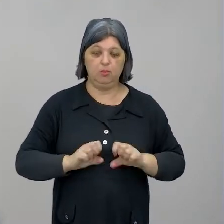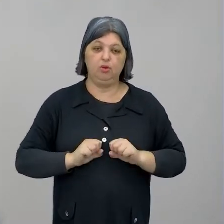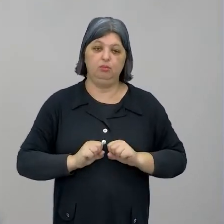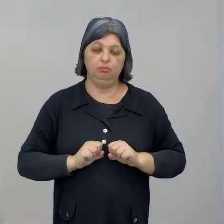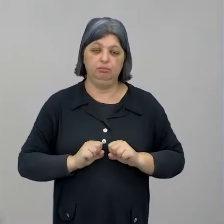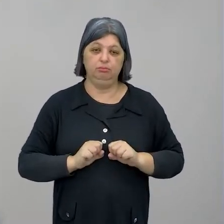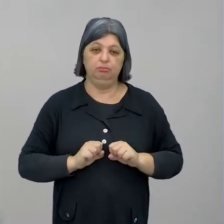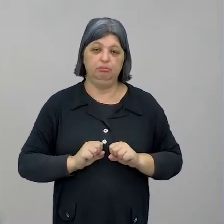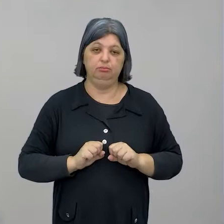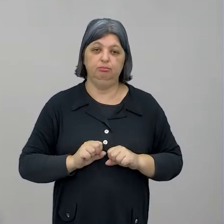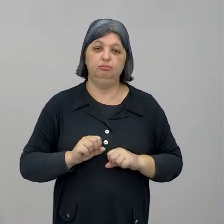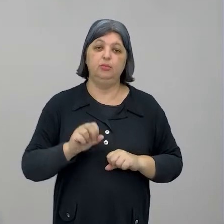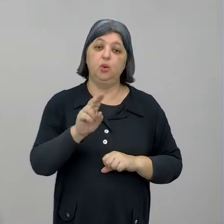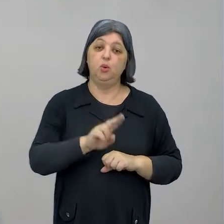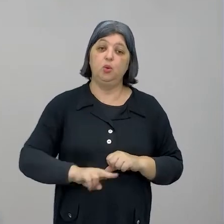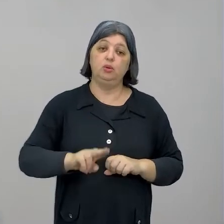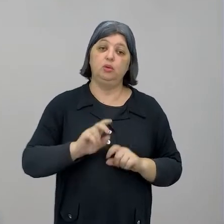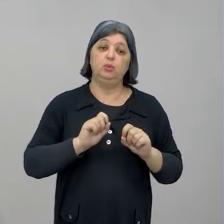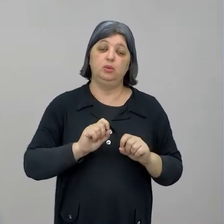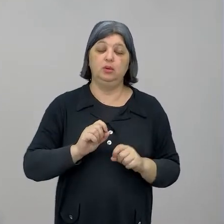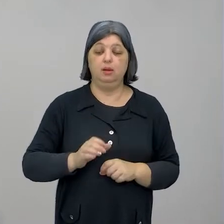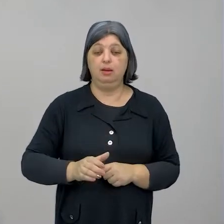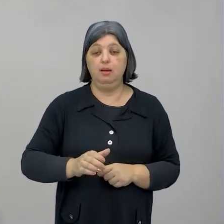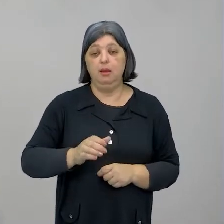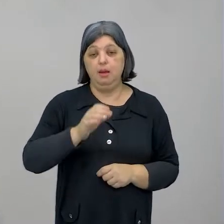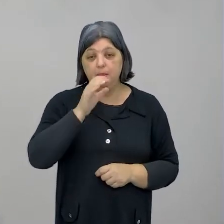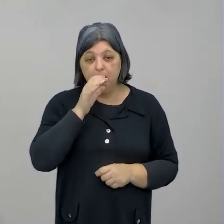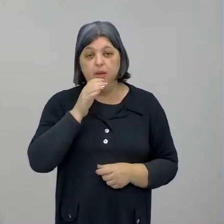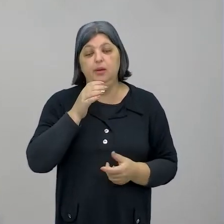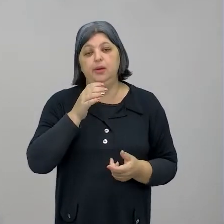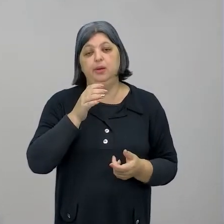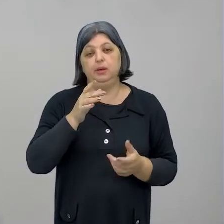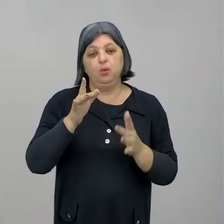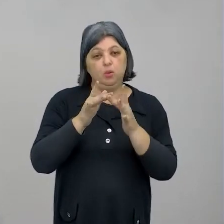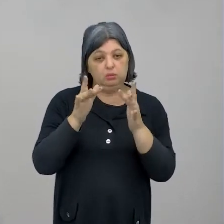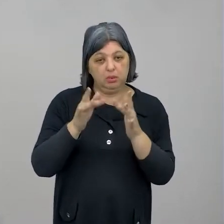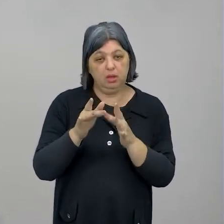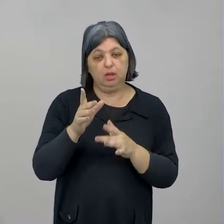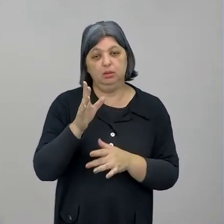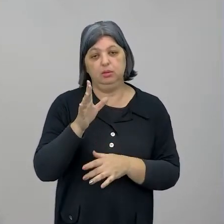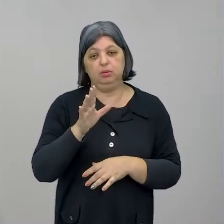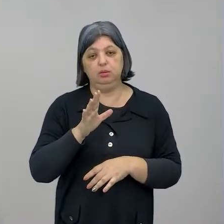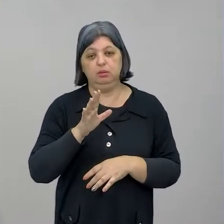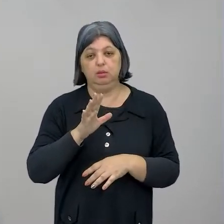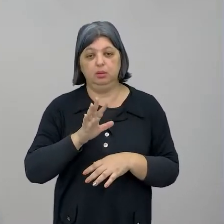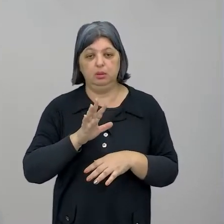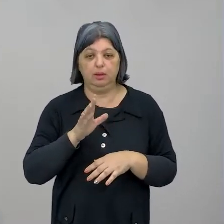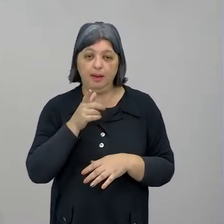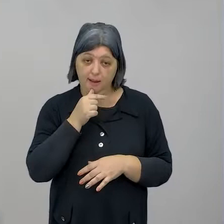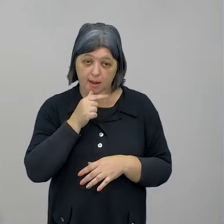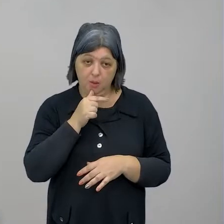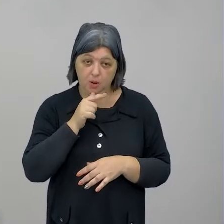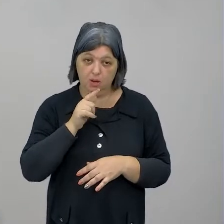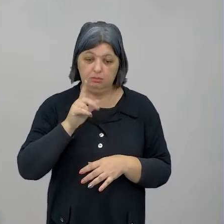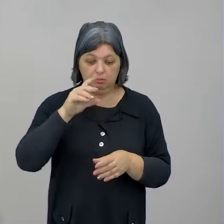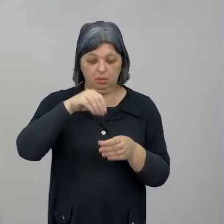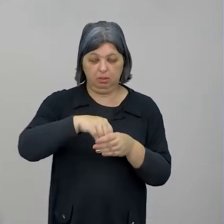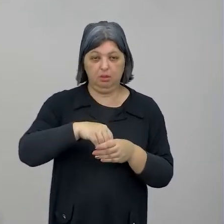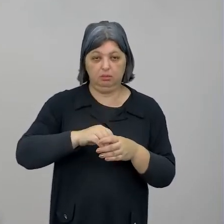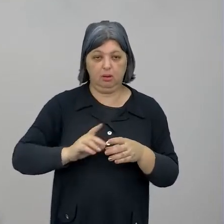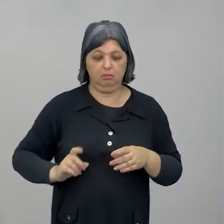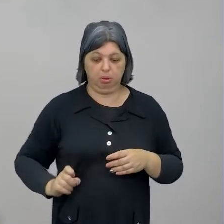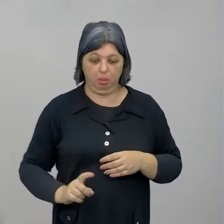por exemplo, do consumo de água contaminada. Então, se a gente não tem uma coleta de esgoto adequado, se a gente não tem